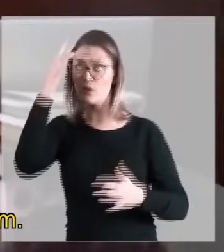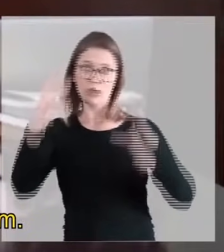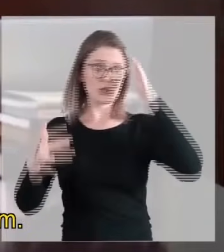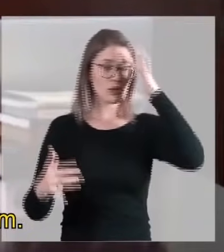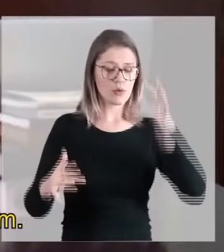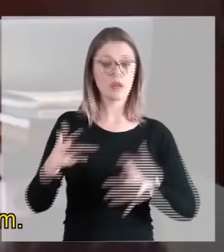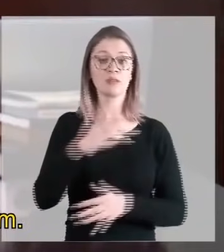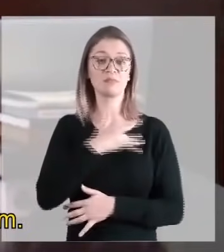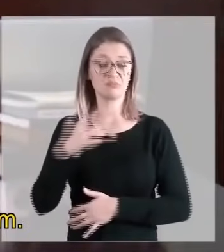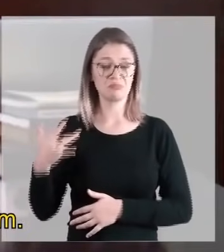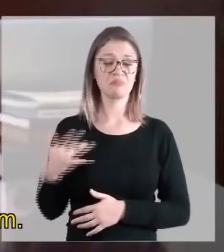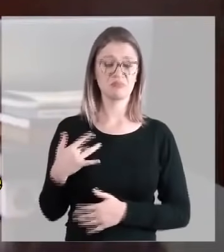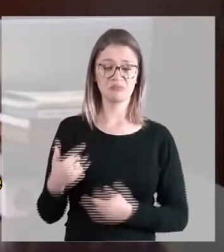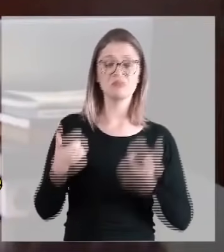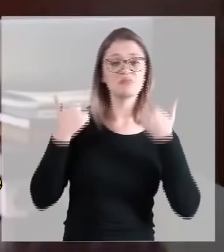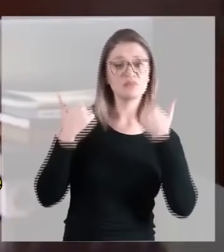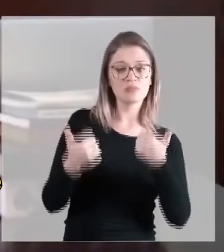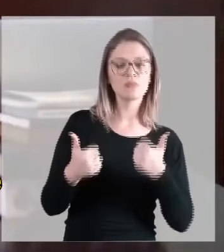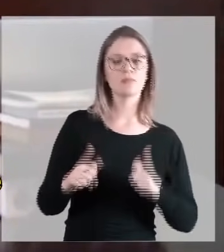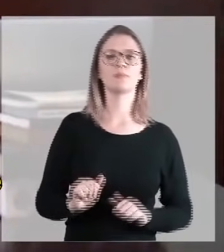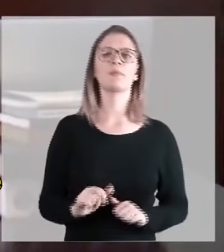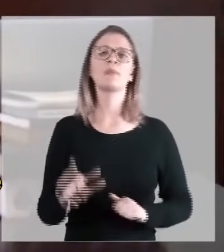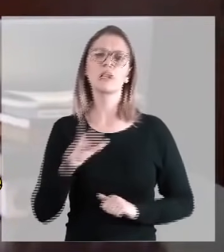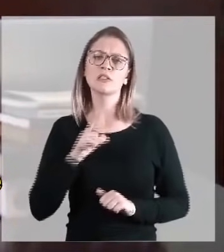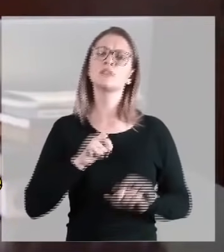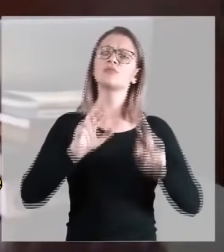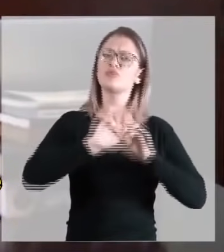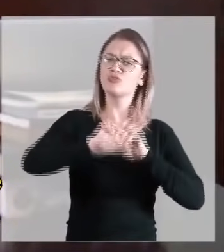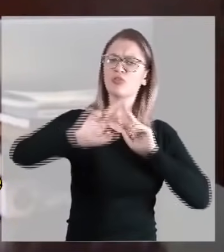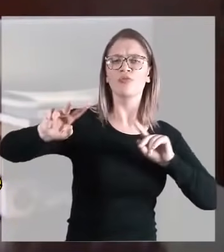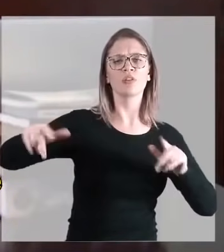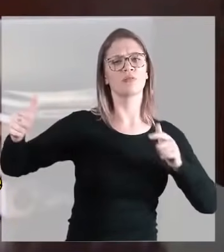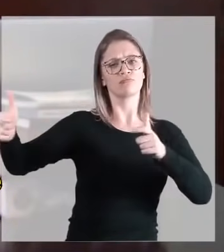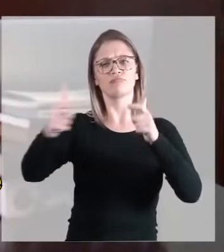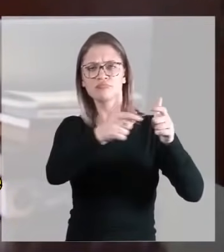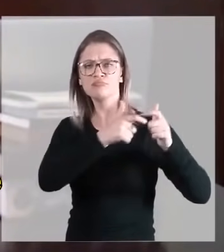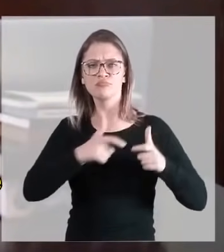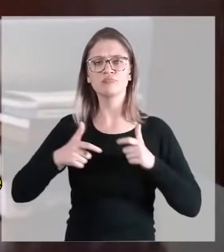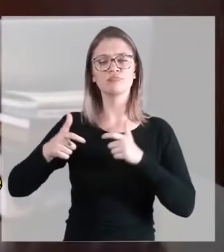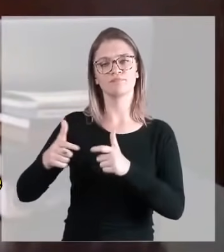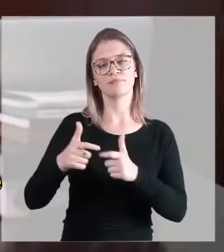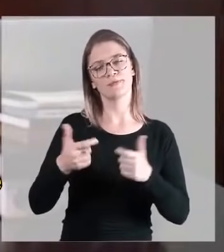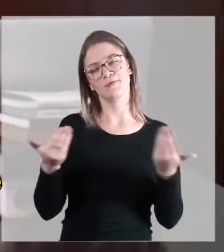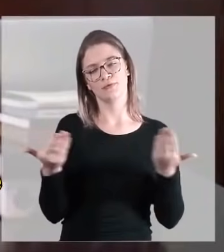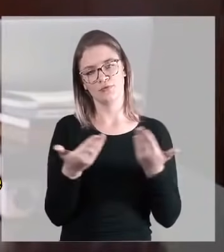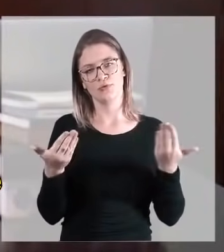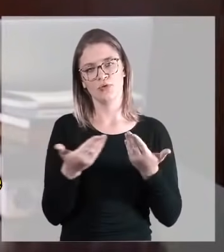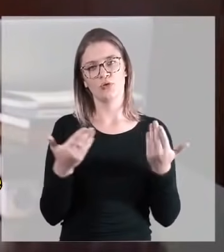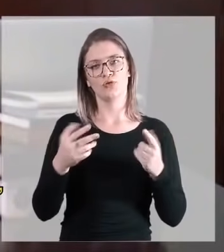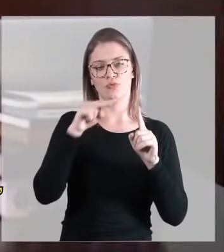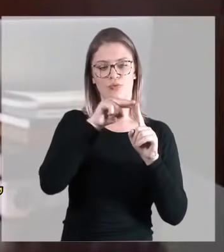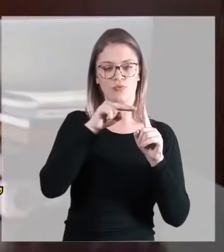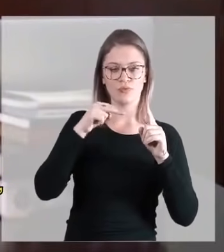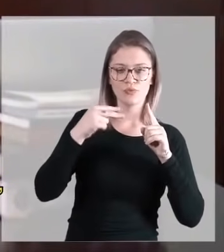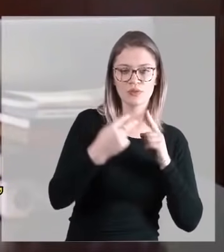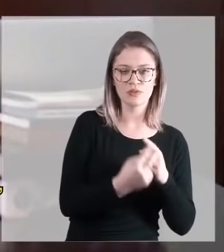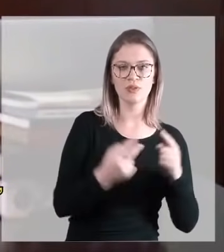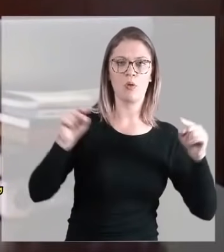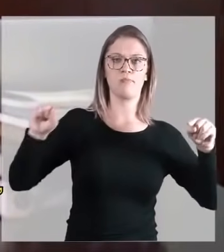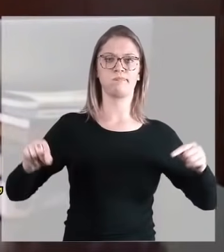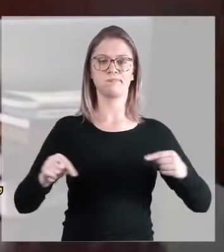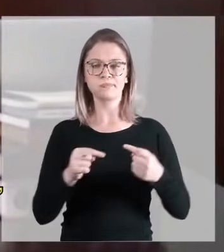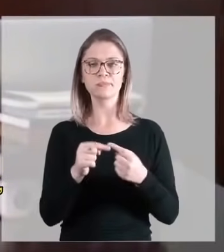teorias concorrentes conviviam. Diferente de muitos espaços onde nossos alunos têm estudado hoje, que não tem